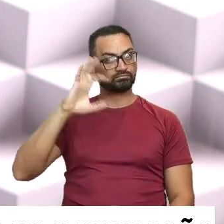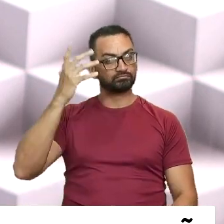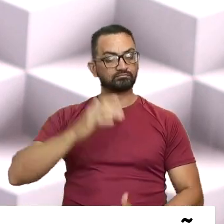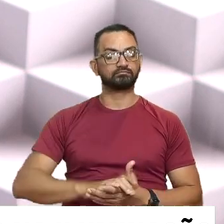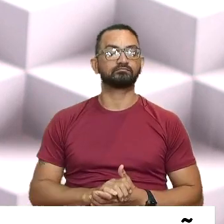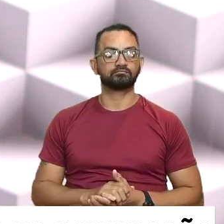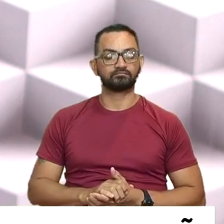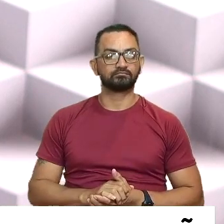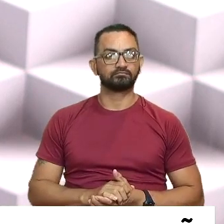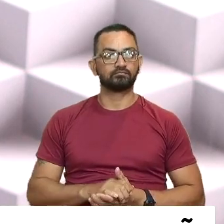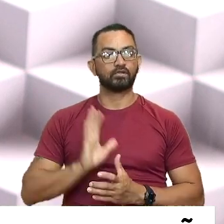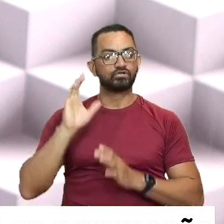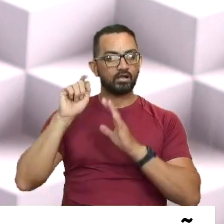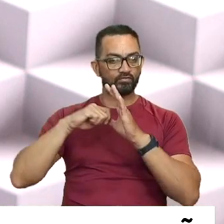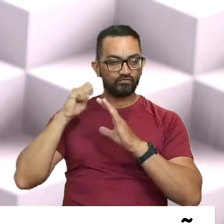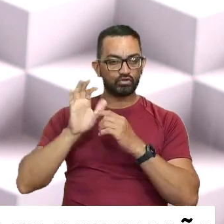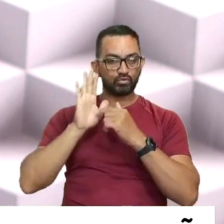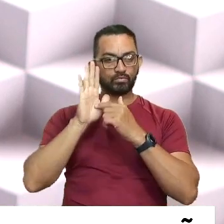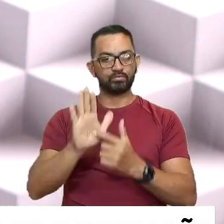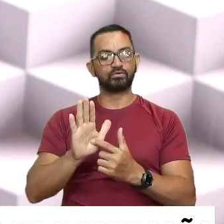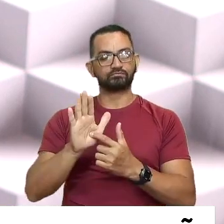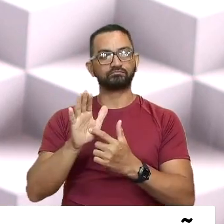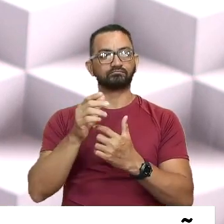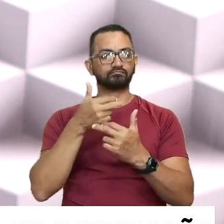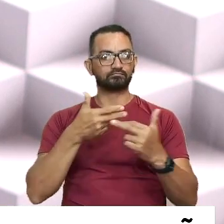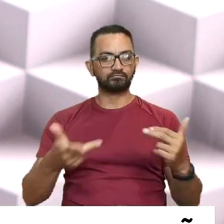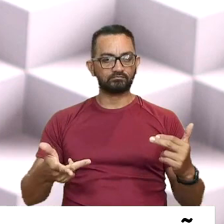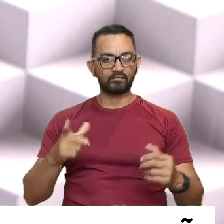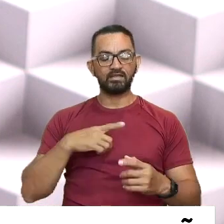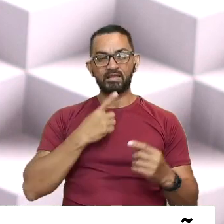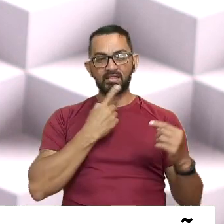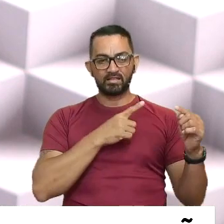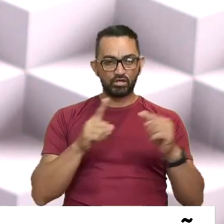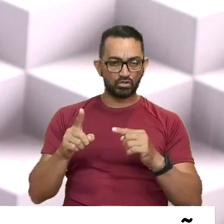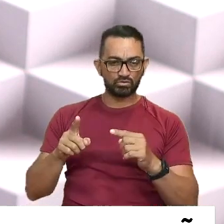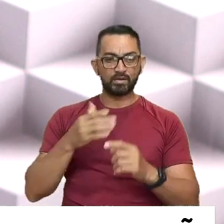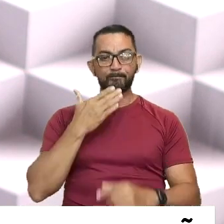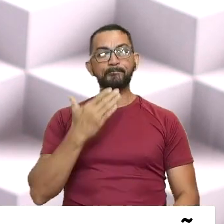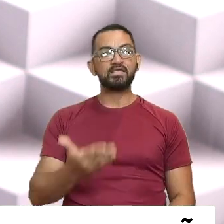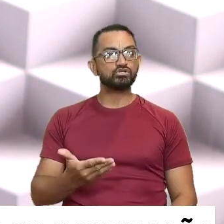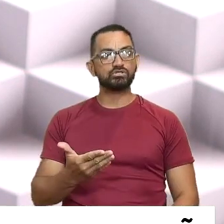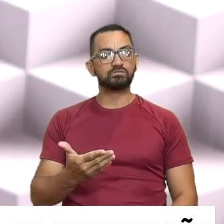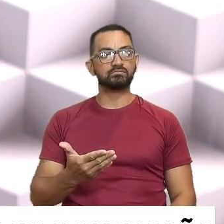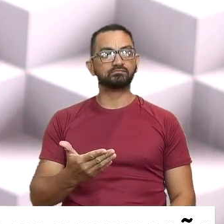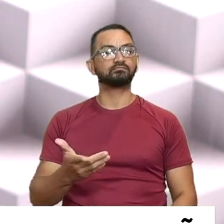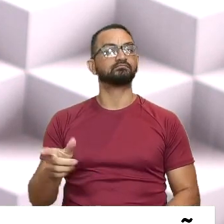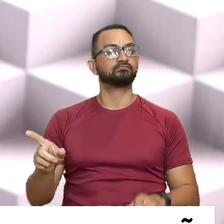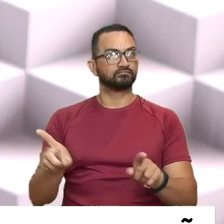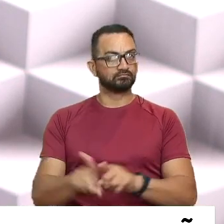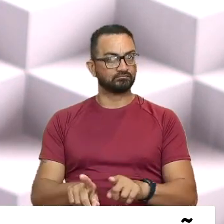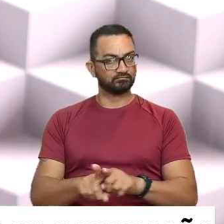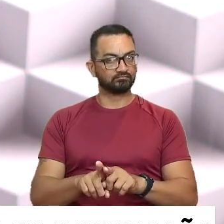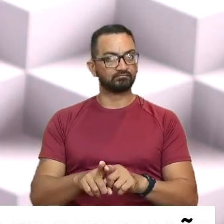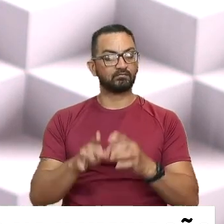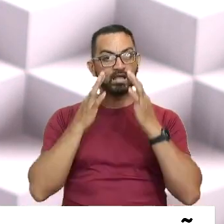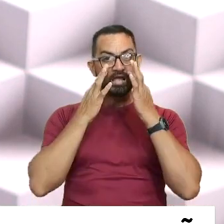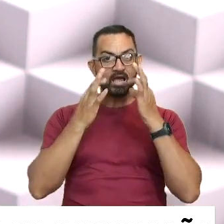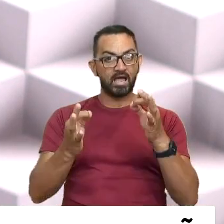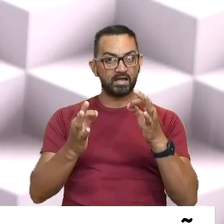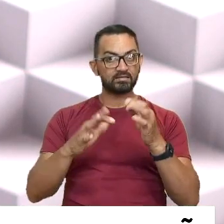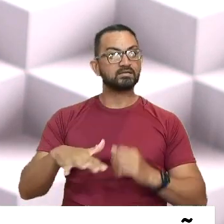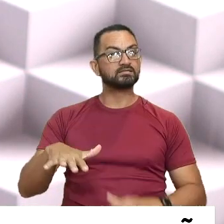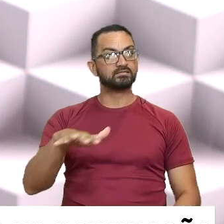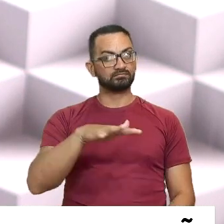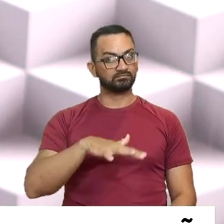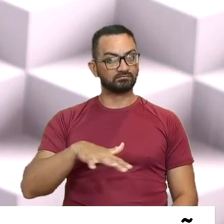assustada com toda a situação. E aí ele fez o vídeo mostrando a situação para a gente, fazendo a denúncia, né? Pedindo também uma atenção